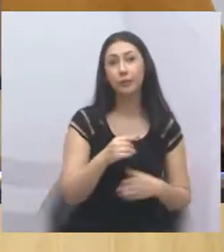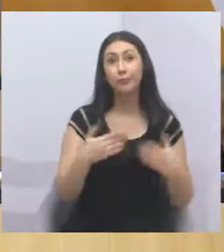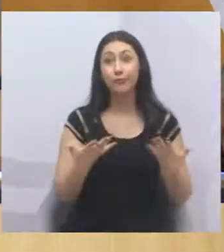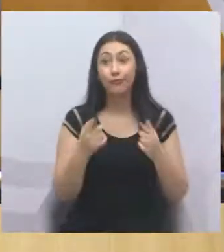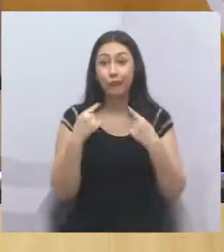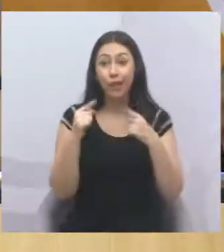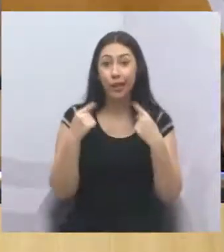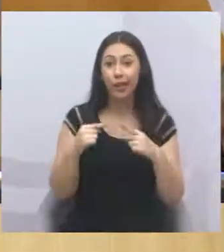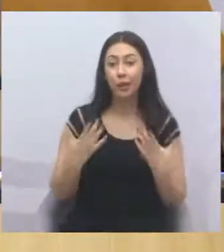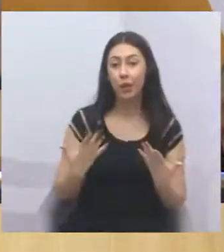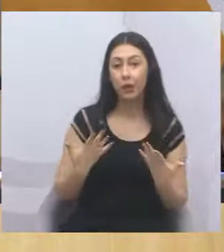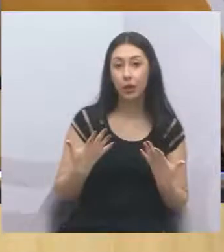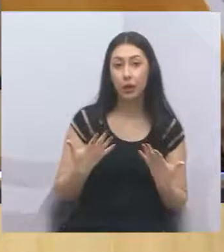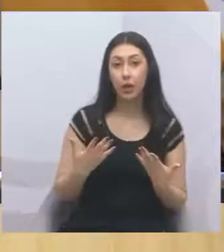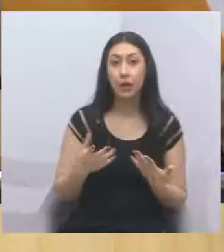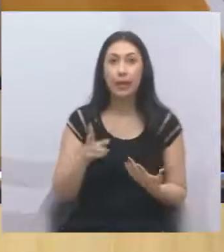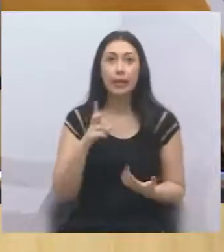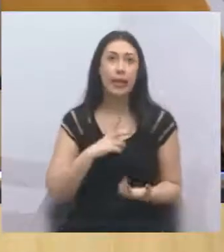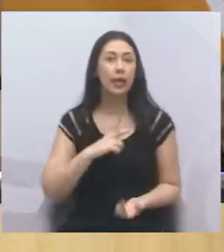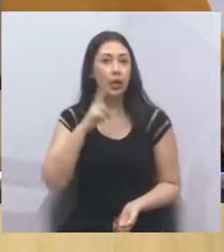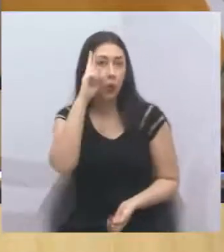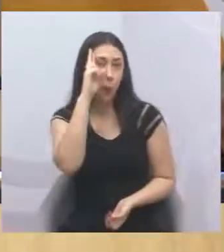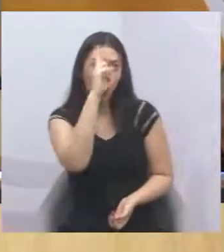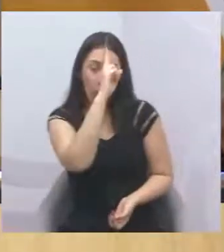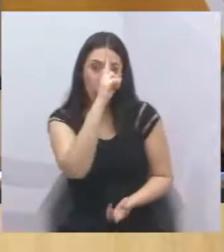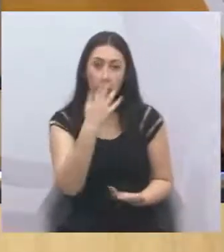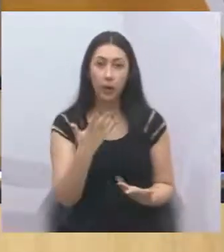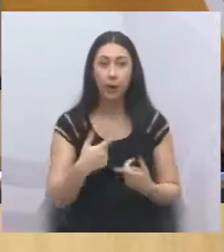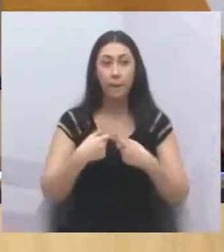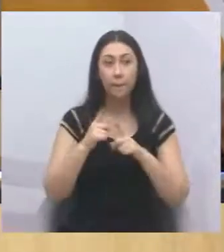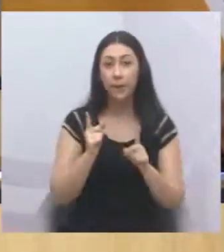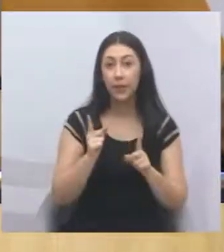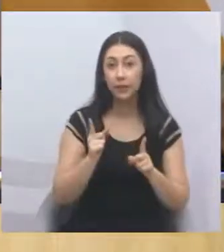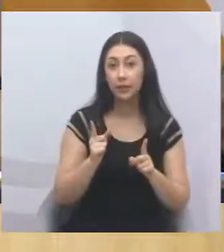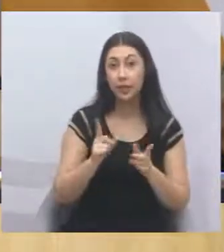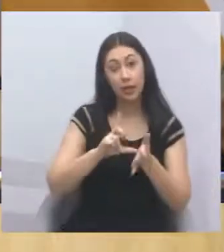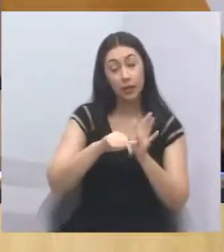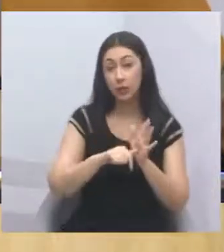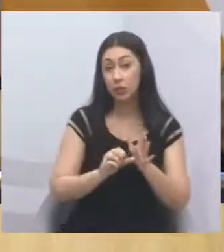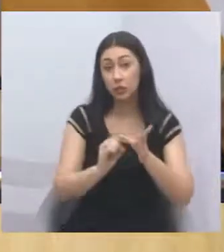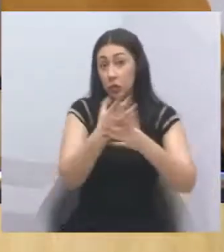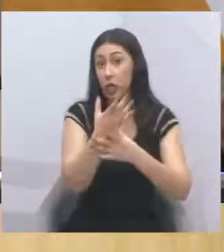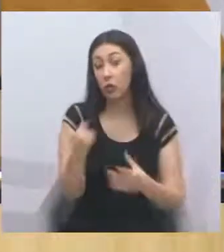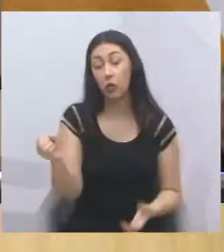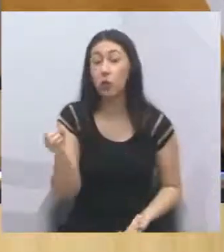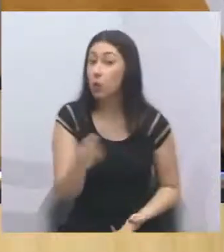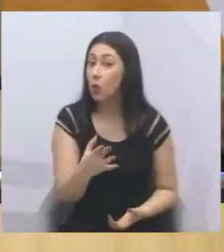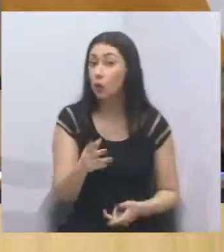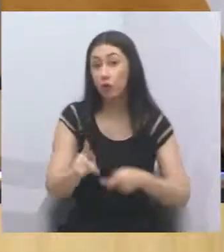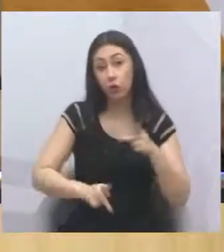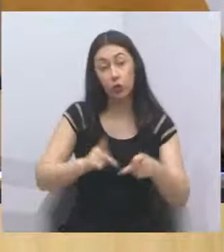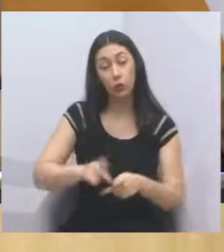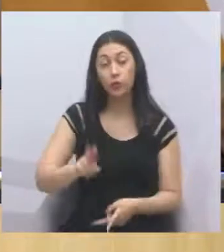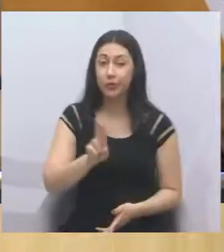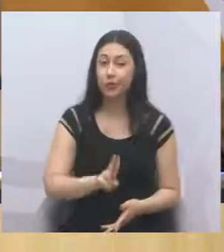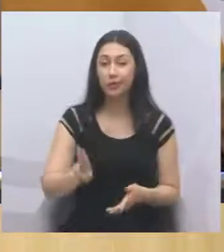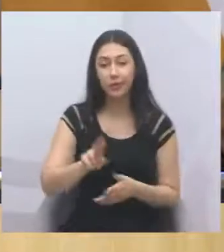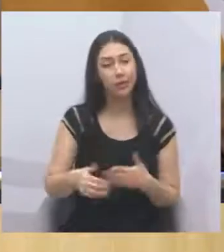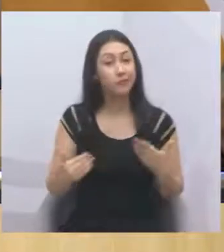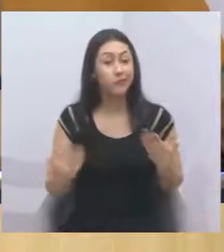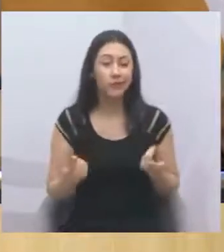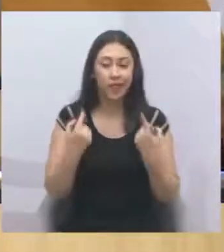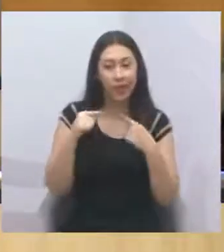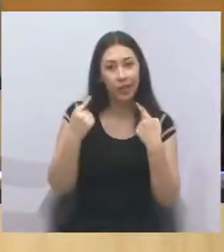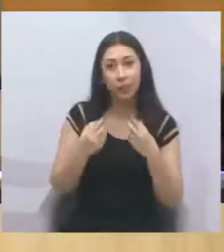seguinte, tem alternativa e tem o Uber. E se não olhar, logo vai implementar outro mecanismo que a população vai utilizar e aí não